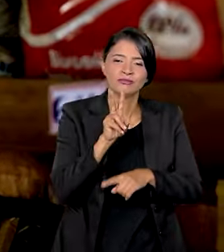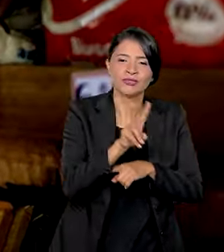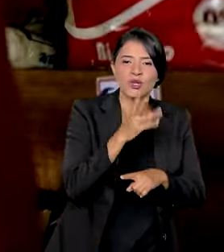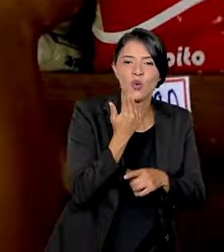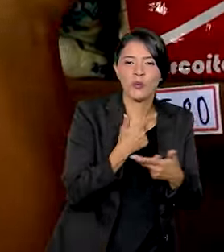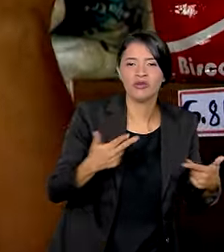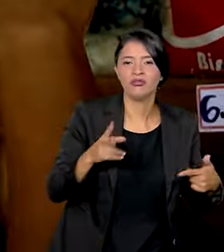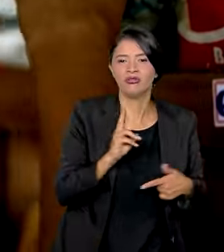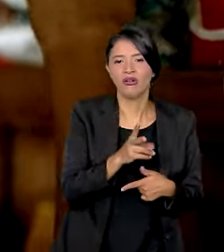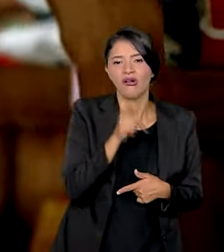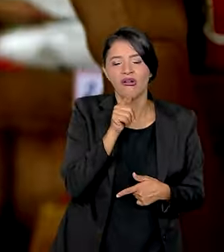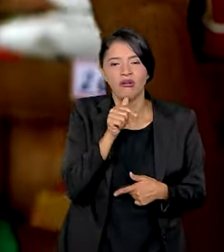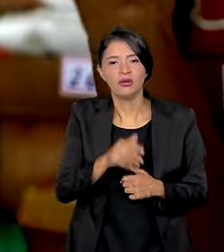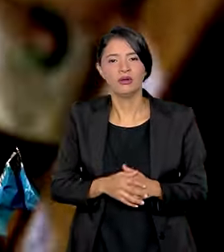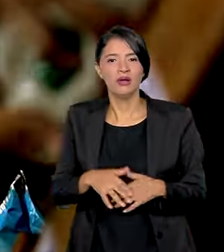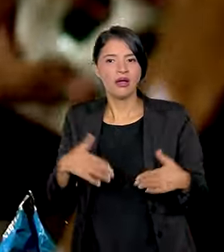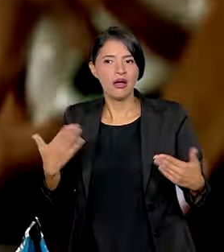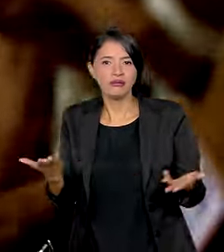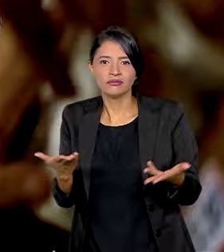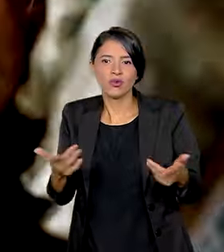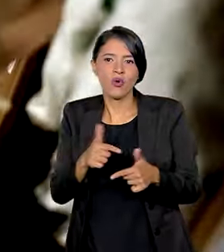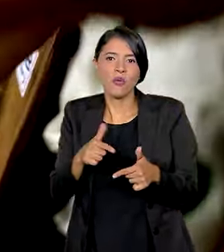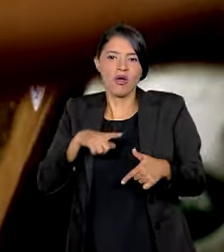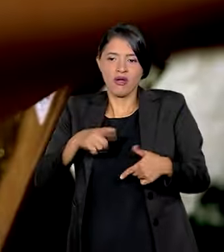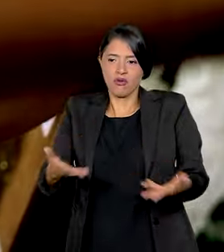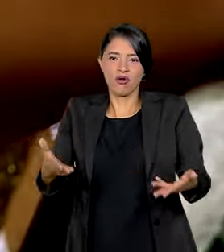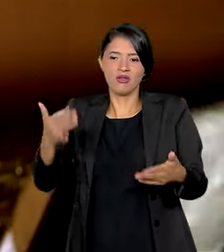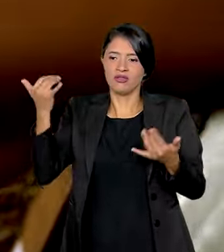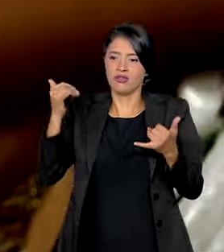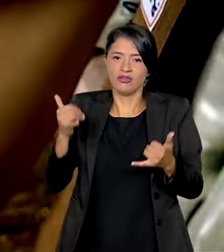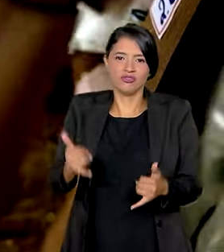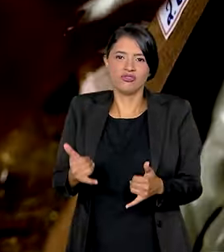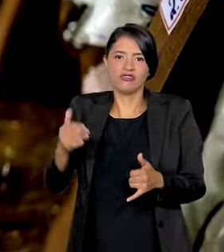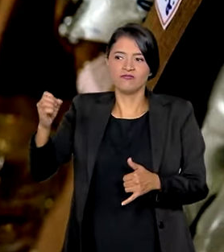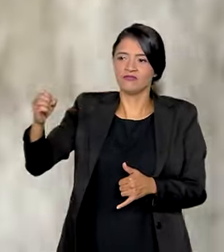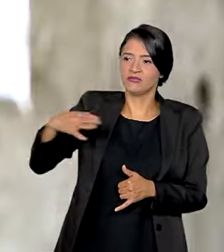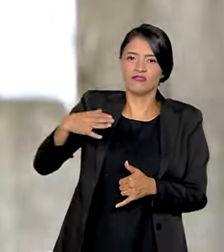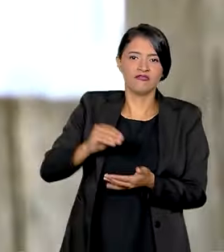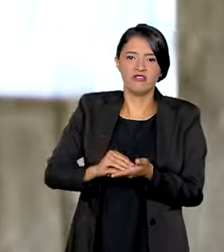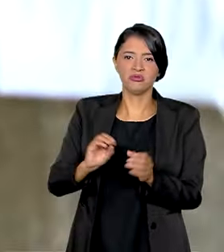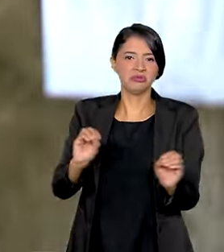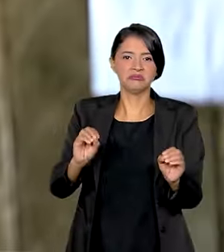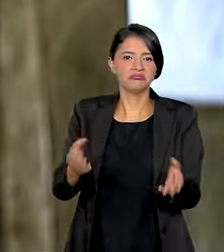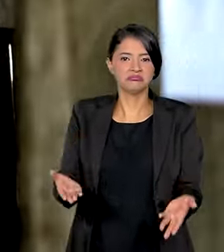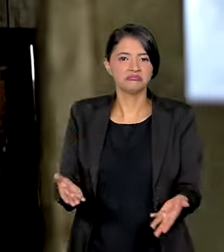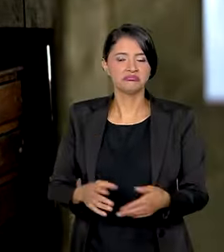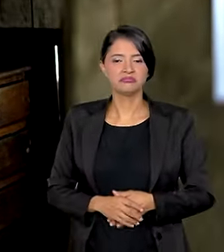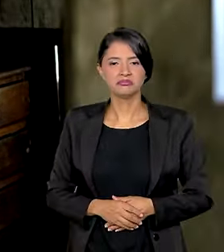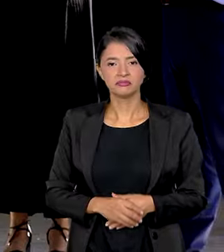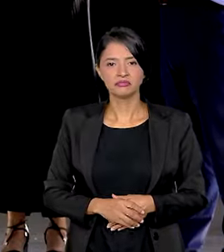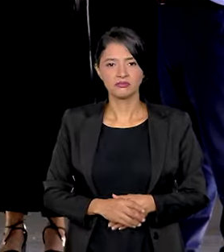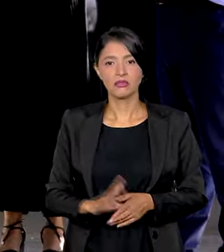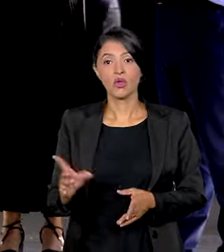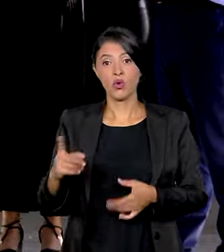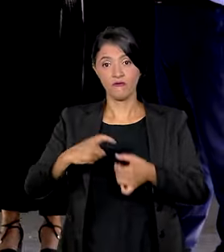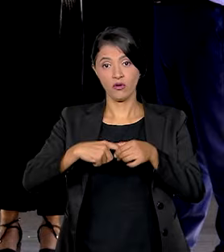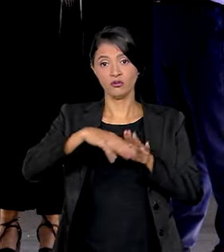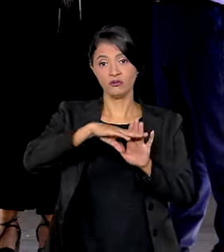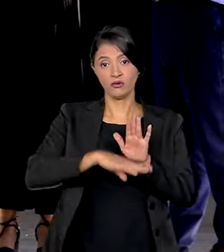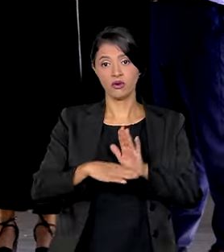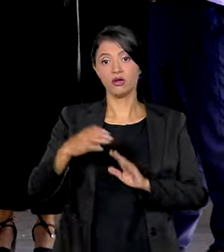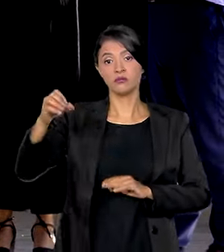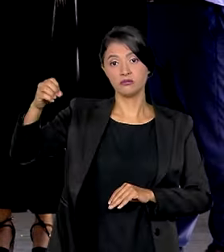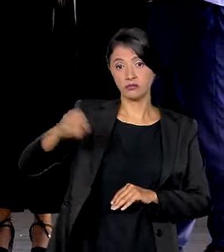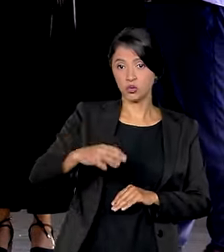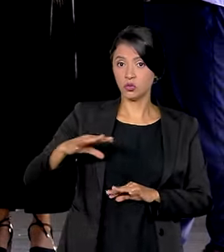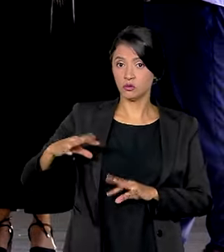manter nossos alimentos, nossa água, né? Como nós temos energia, né, para nós praticamente não falta nada. Com a retomada do Luz